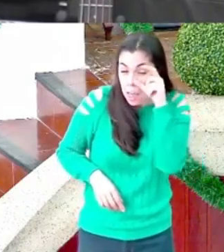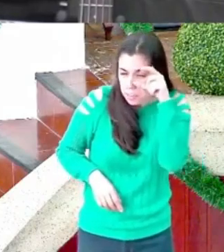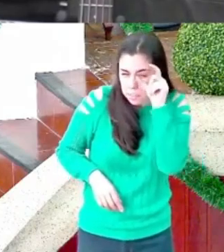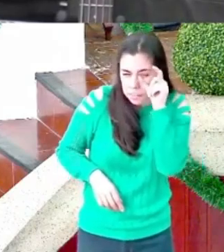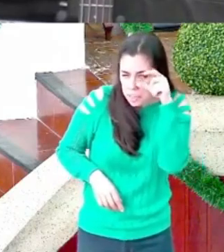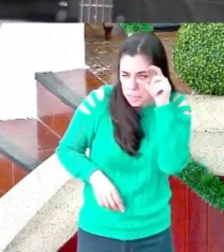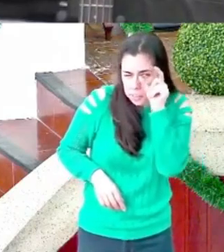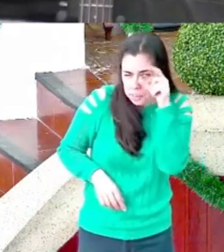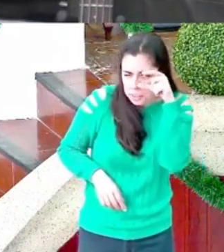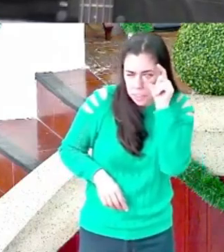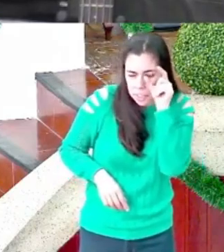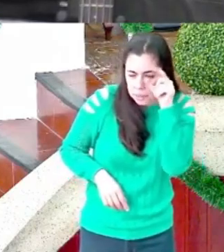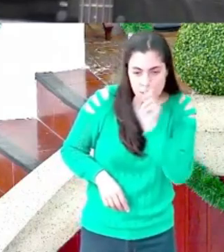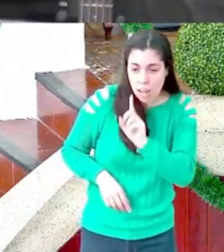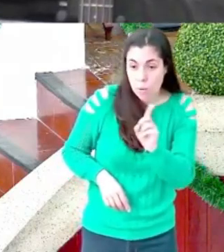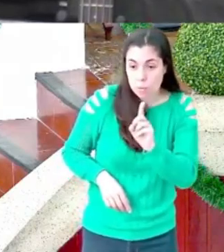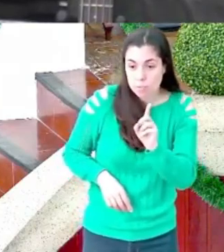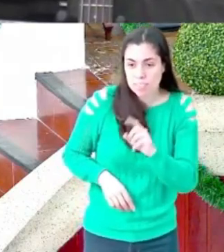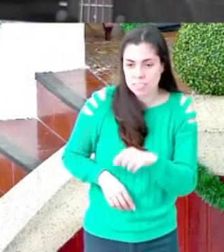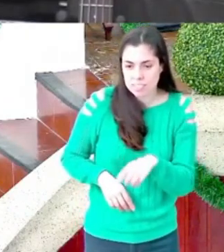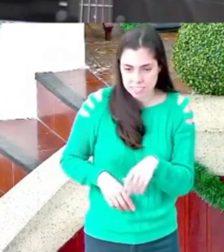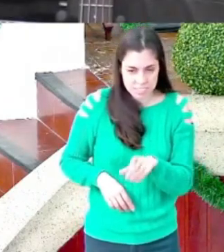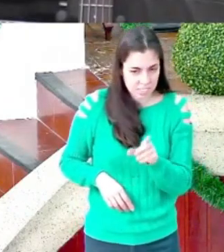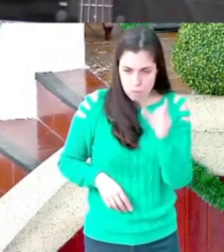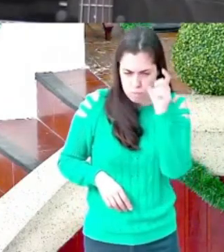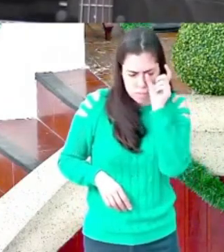de fazer aquilo outro.